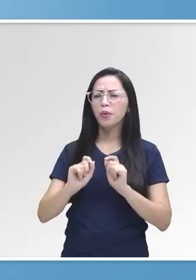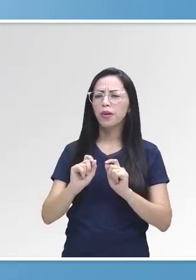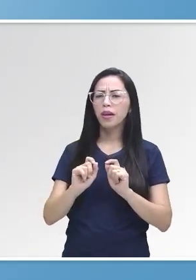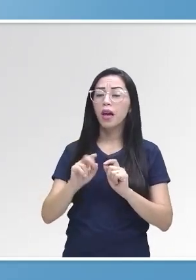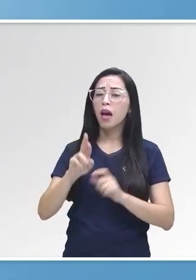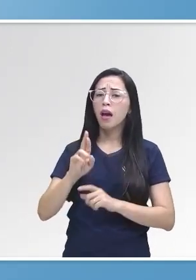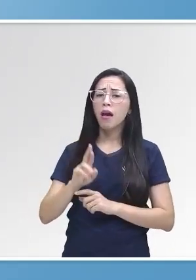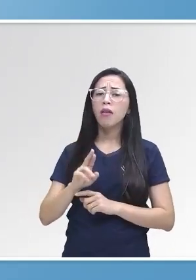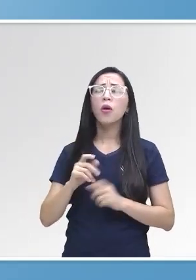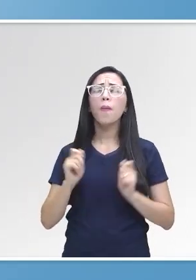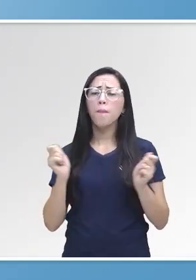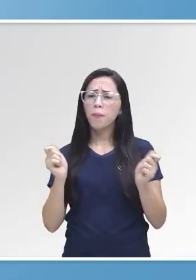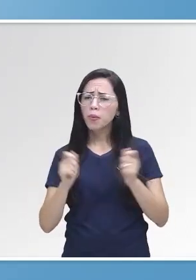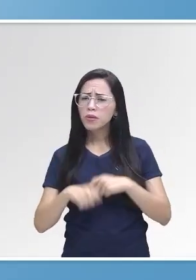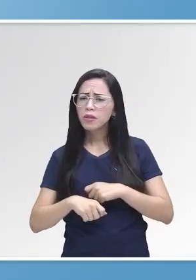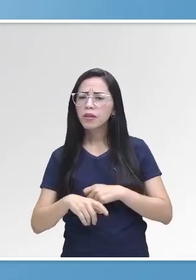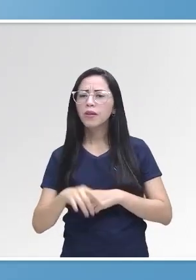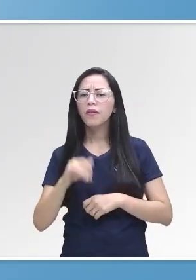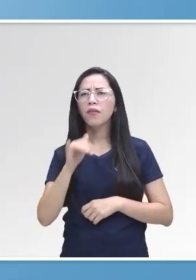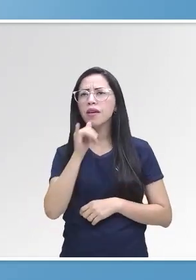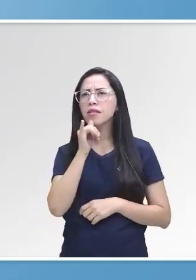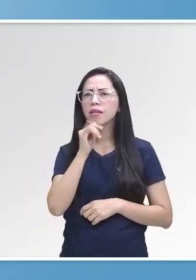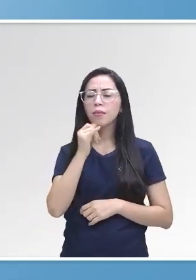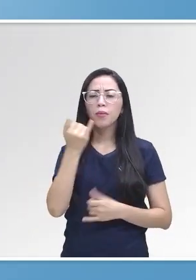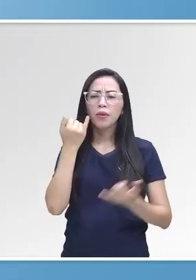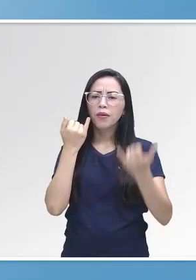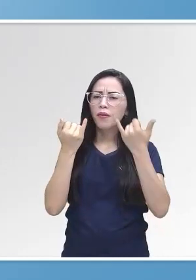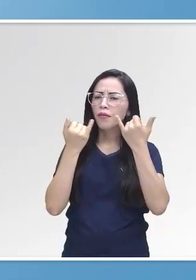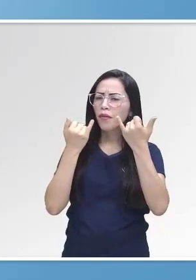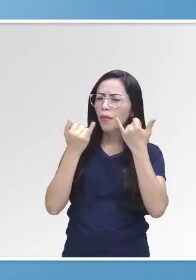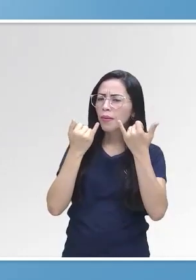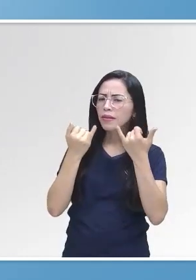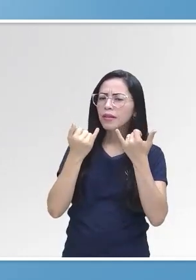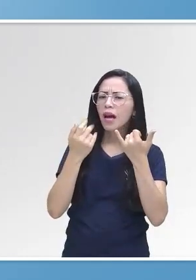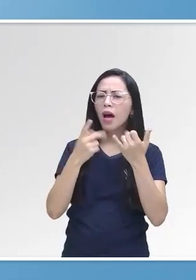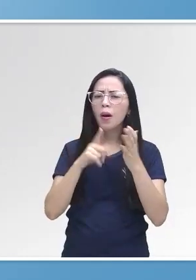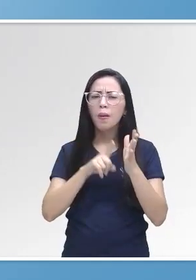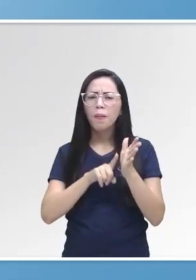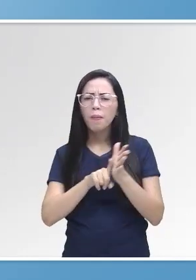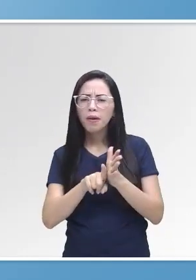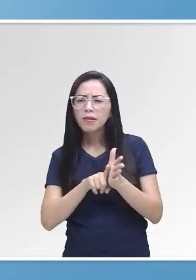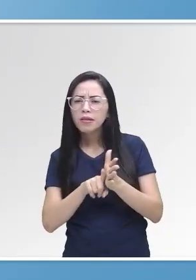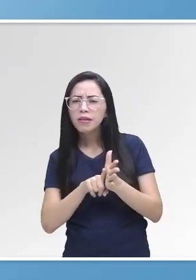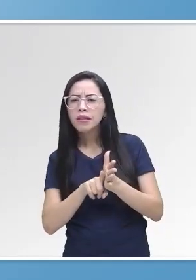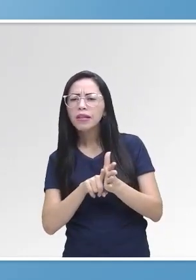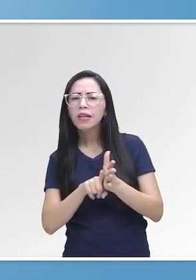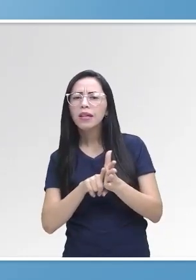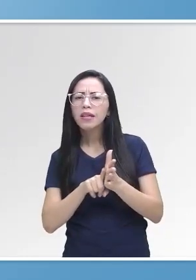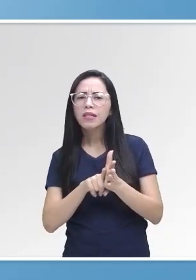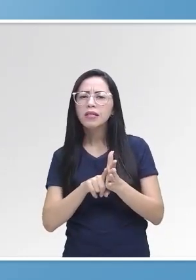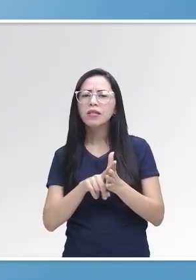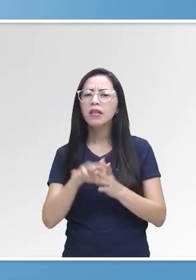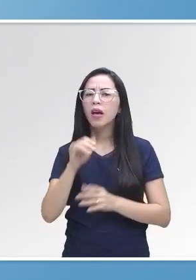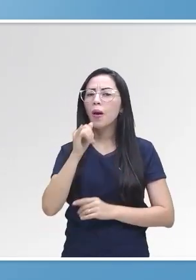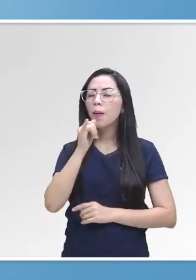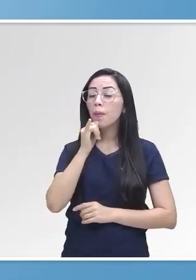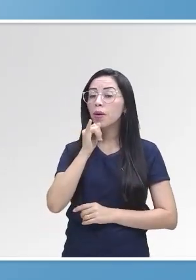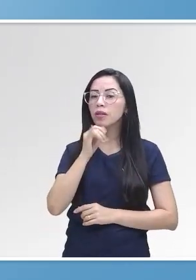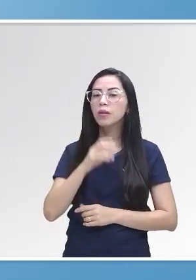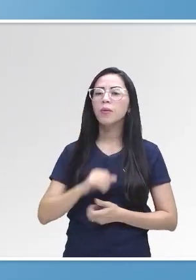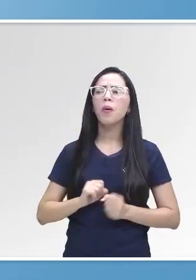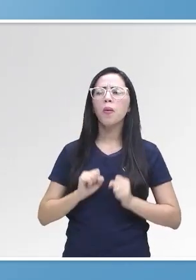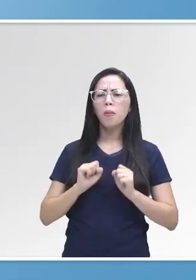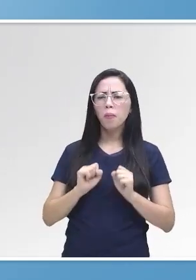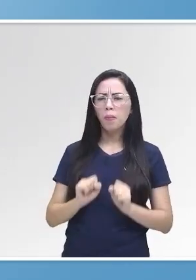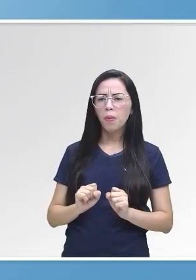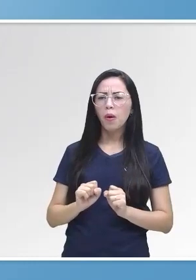fazer com que nós pesquisamos né com a representação de vários gráficos gente pode ter